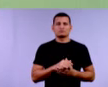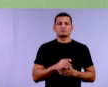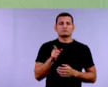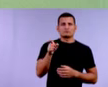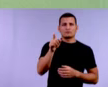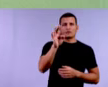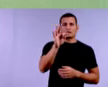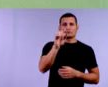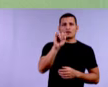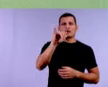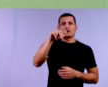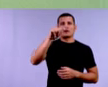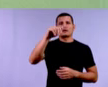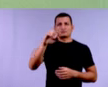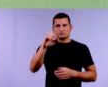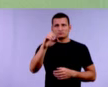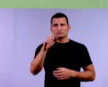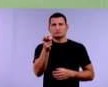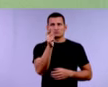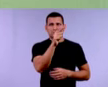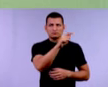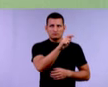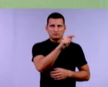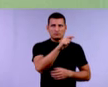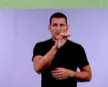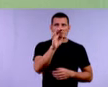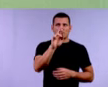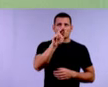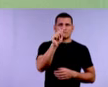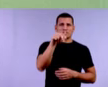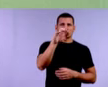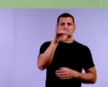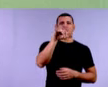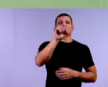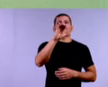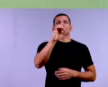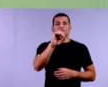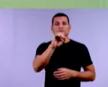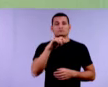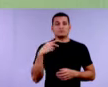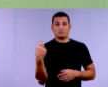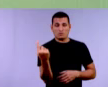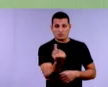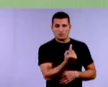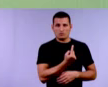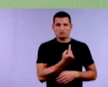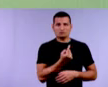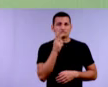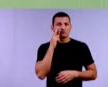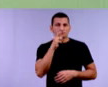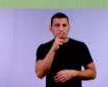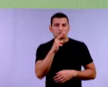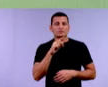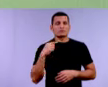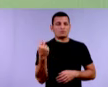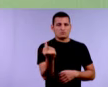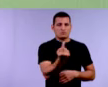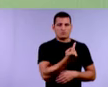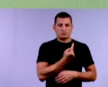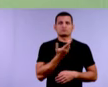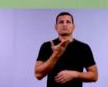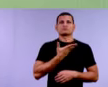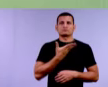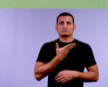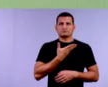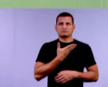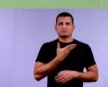Nós, de novo plural. Nós somos colegas. Observaram? Então tem que concordar. E agora, a